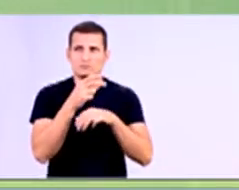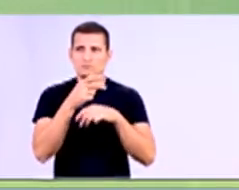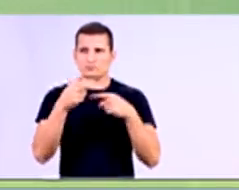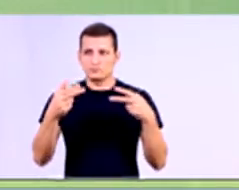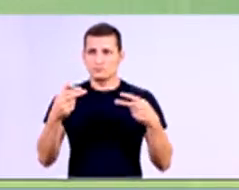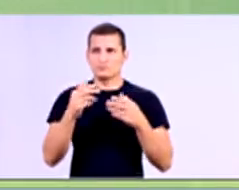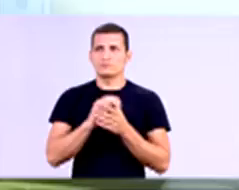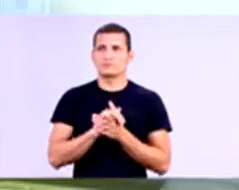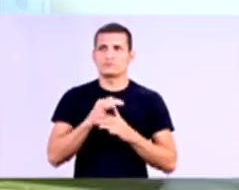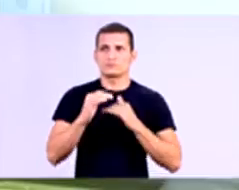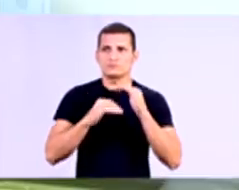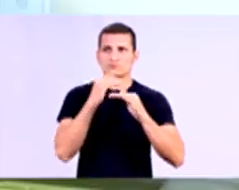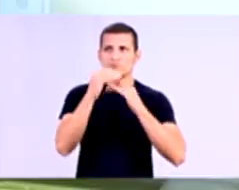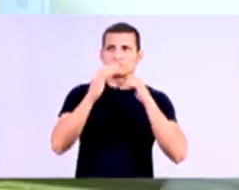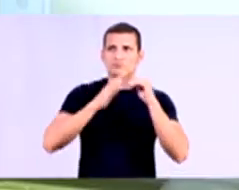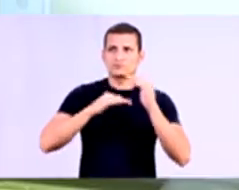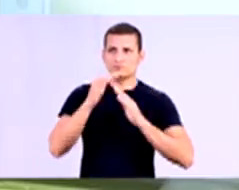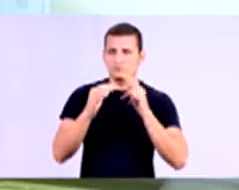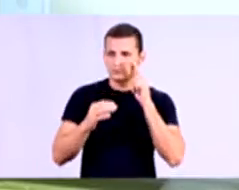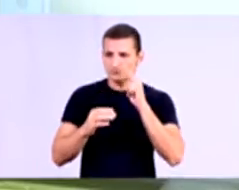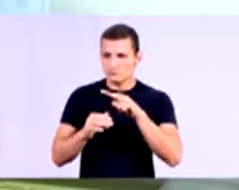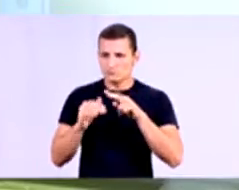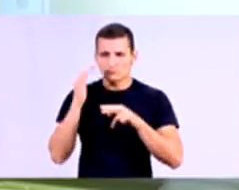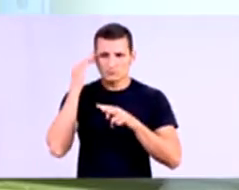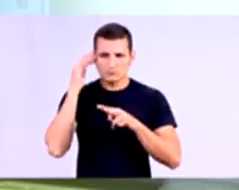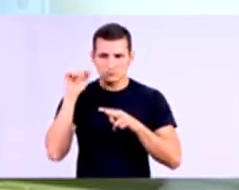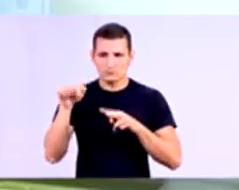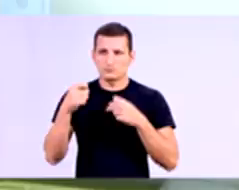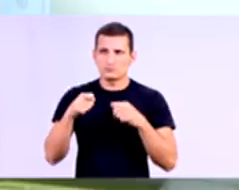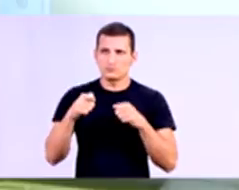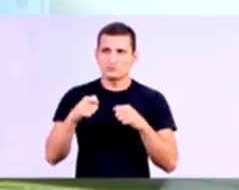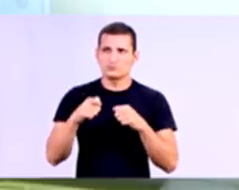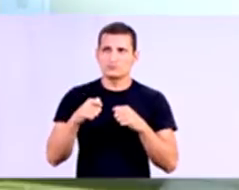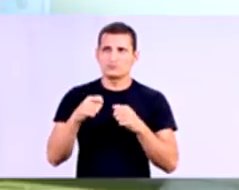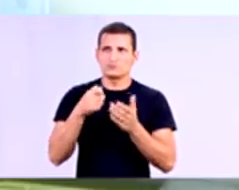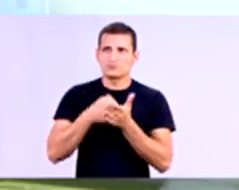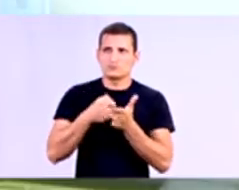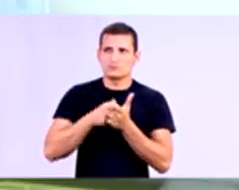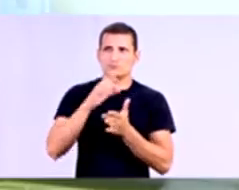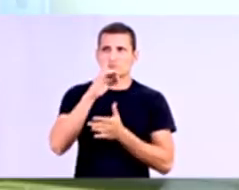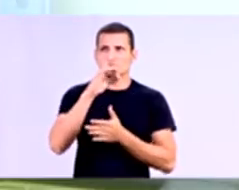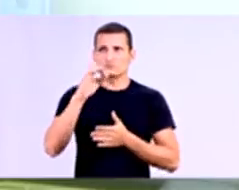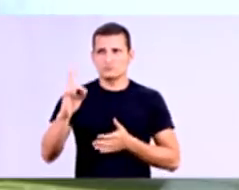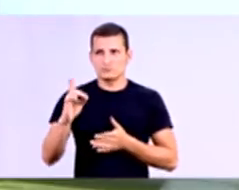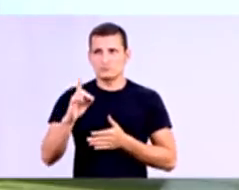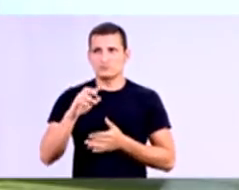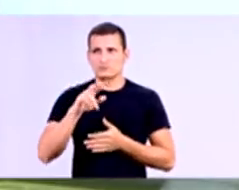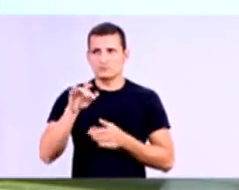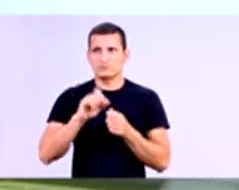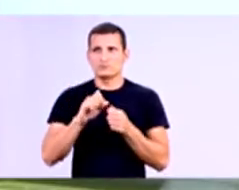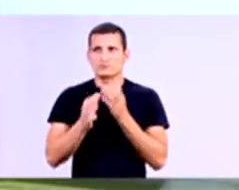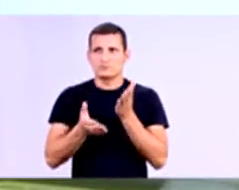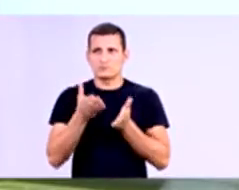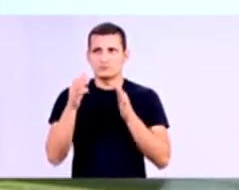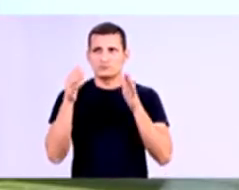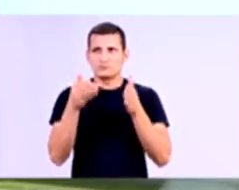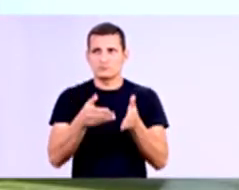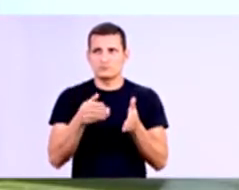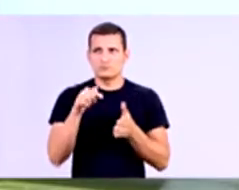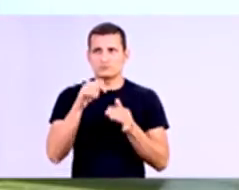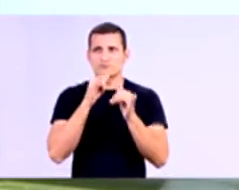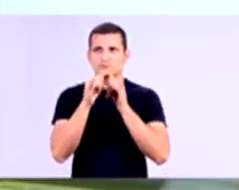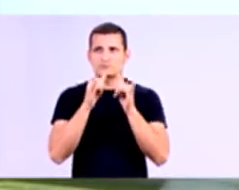o desenvolvedor vai compreender que ele tem que exigir o DDD. Ele vai fazer um tratamento específico para